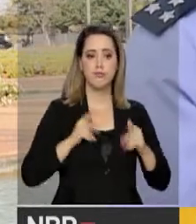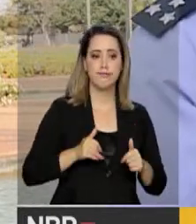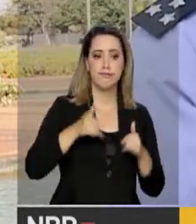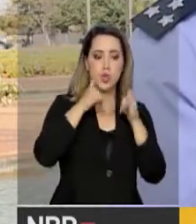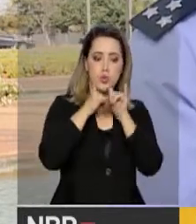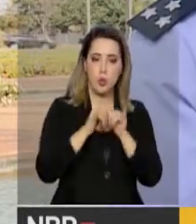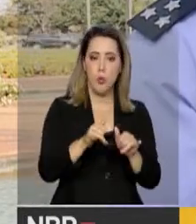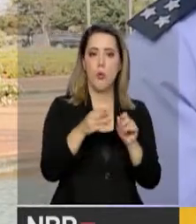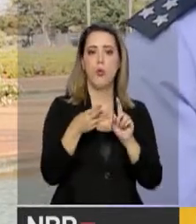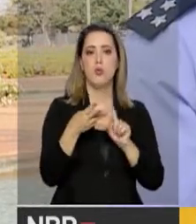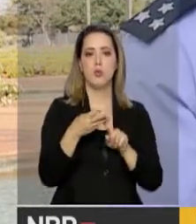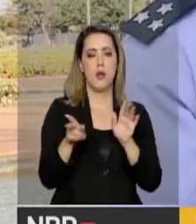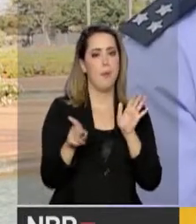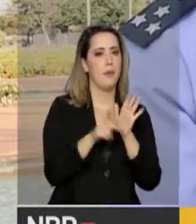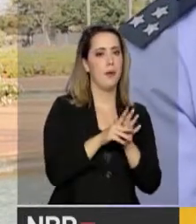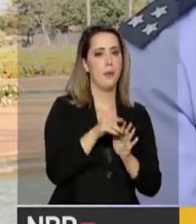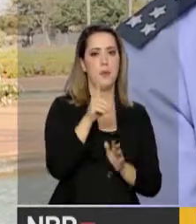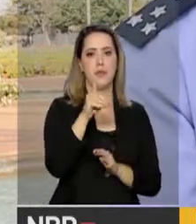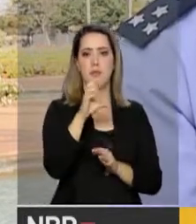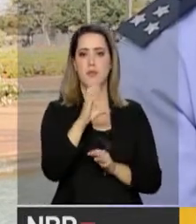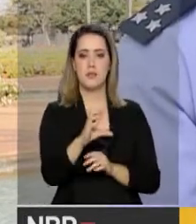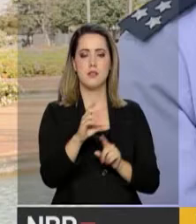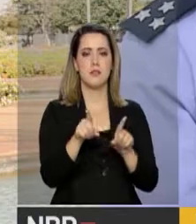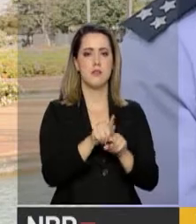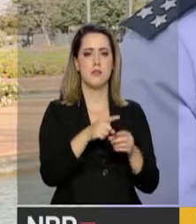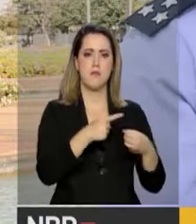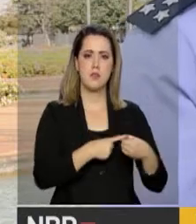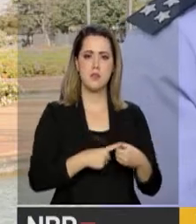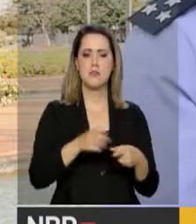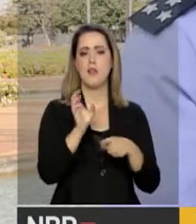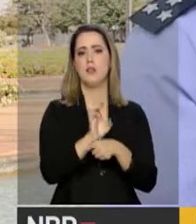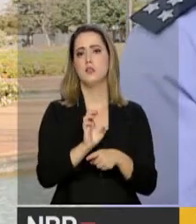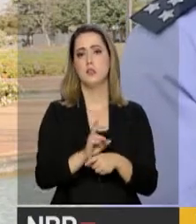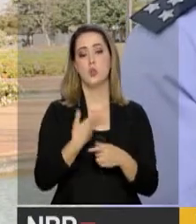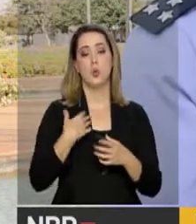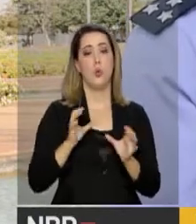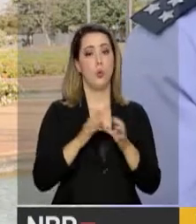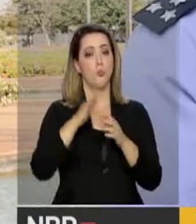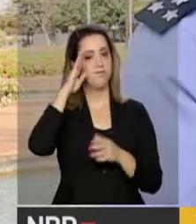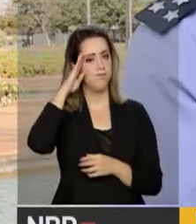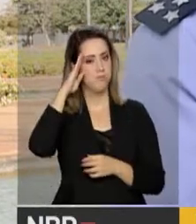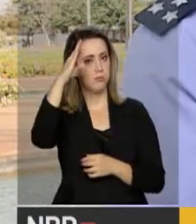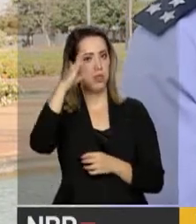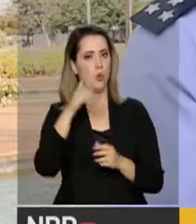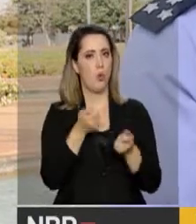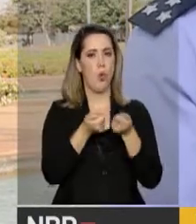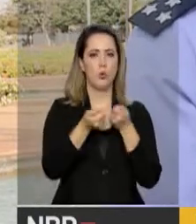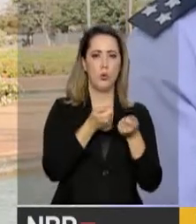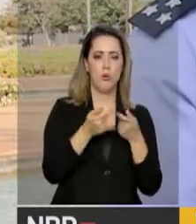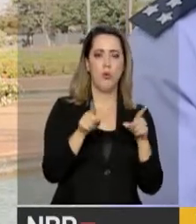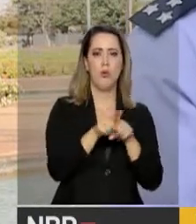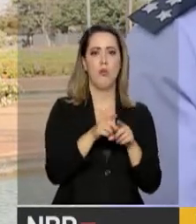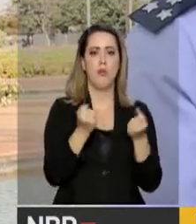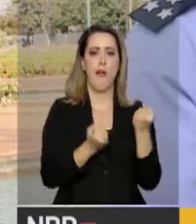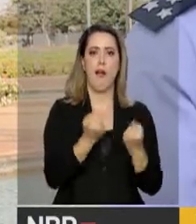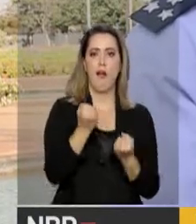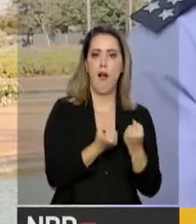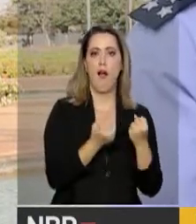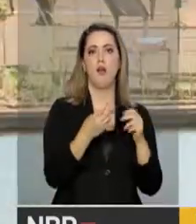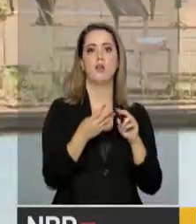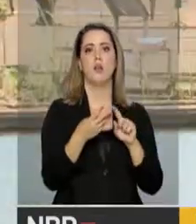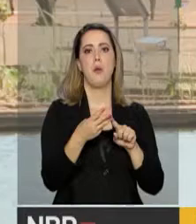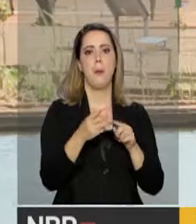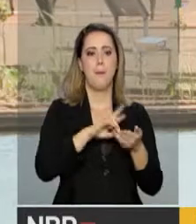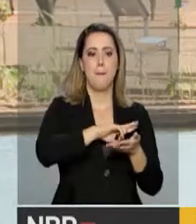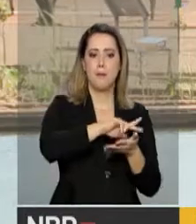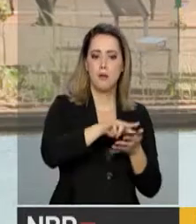envolve a própria Defesa Civil em organismos estaduais, municipais, forças armadas, comando e controle, veículos para transporte.